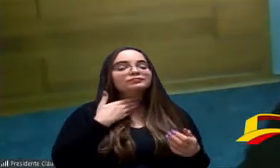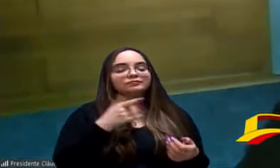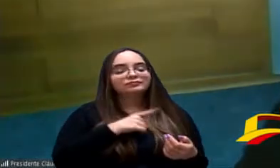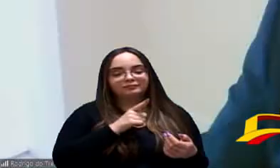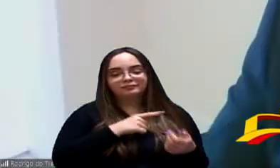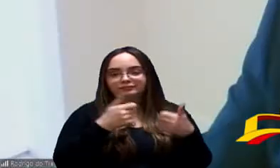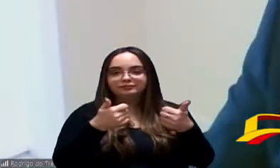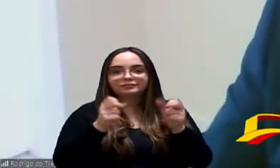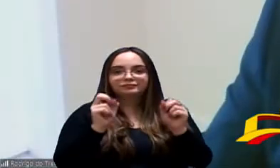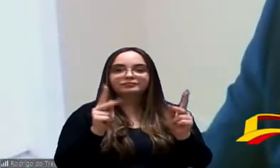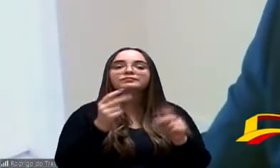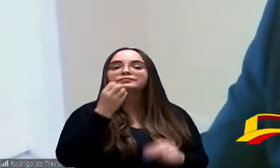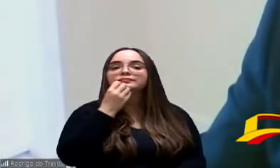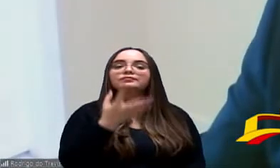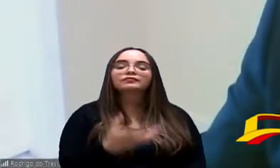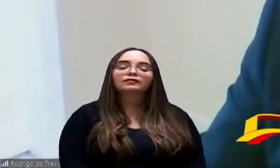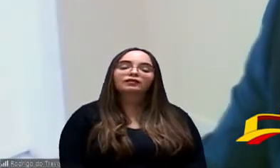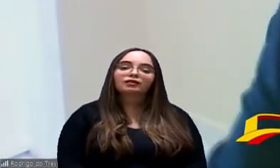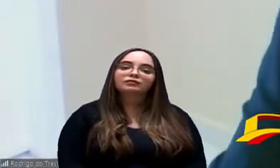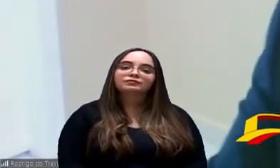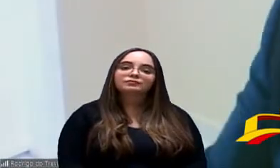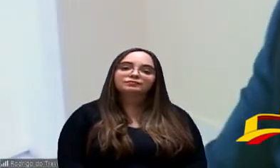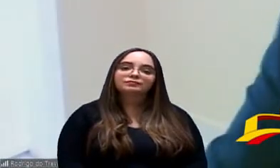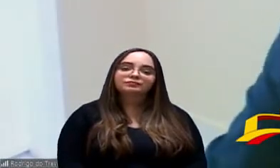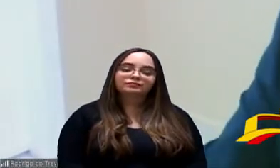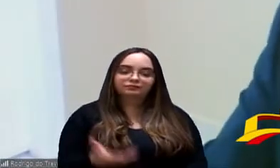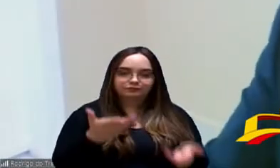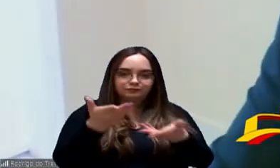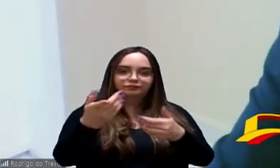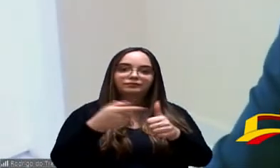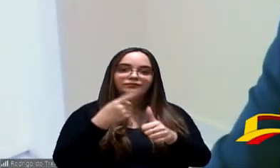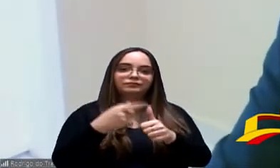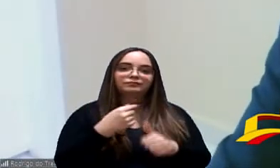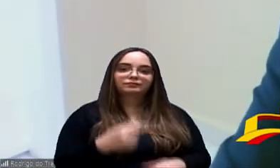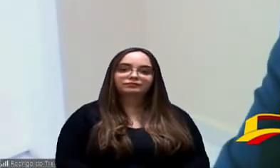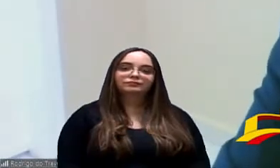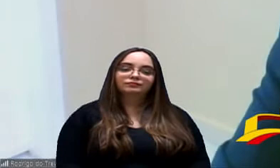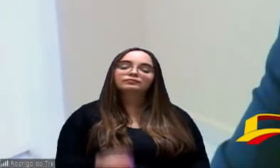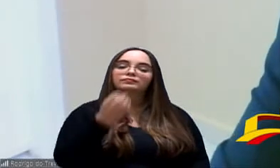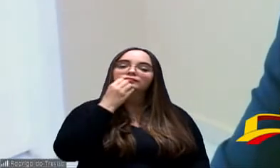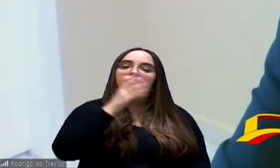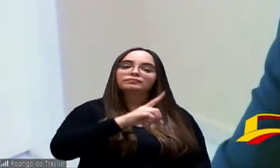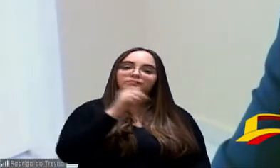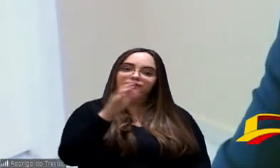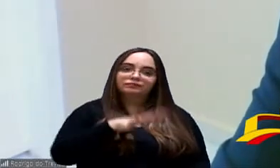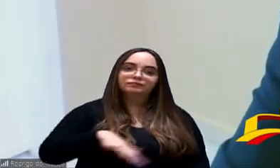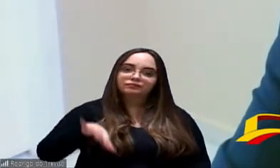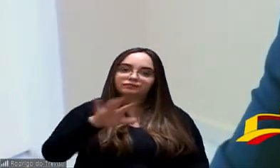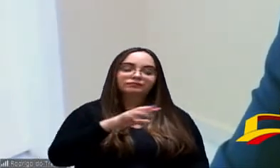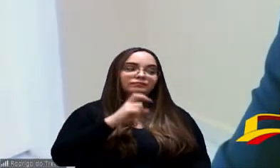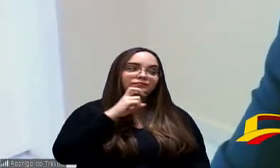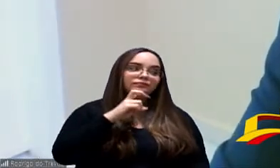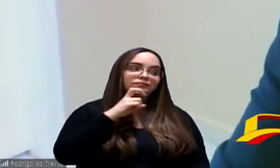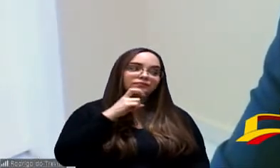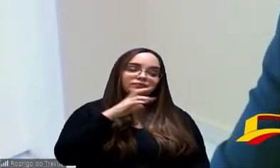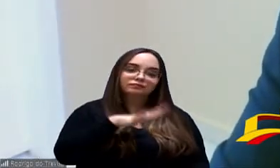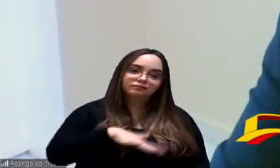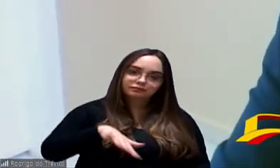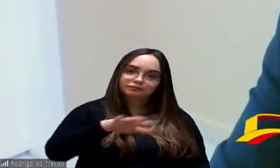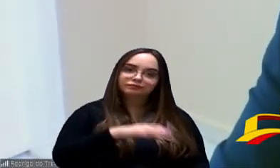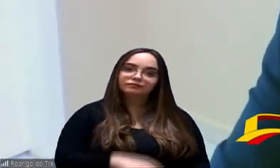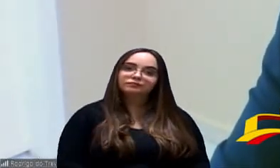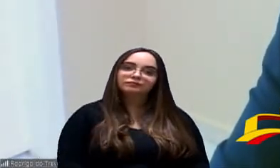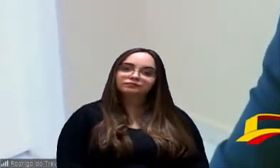som aí. Estava. Então, Vossa Excelência, tem a palavra. Queria deixar um bom dia a todos, todo o pessoal do Sorocaba,